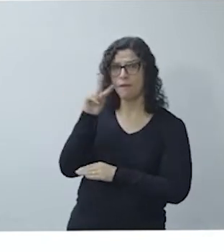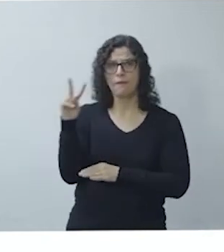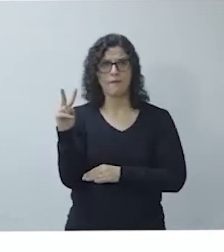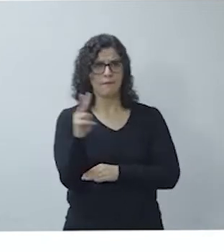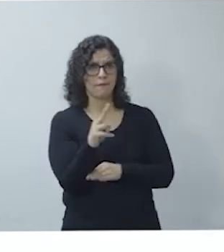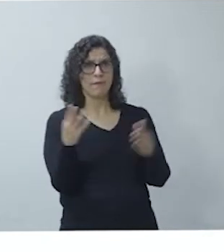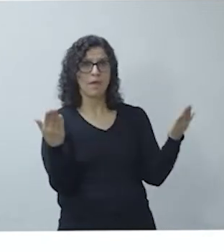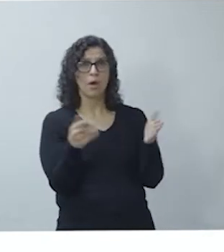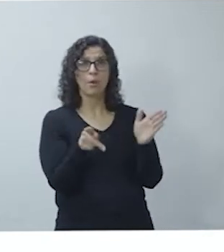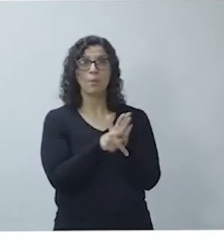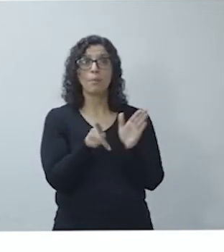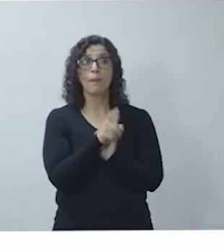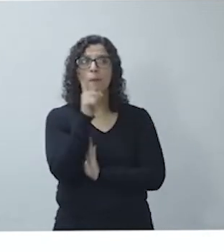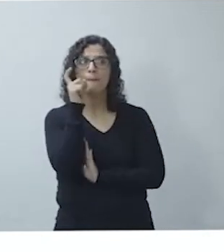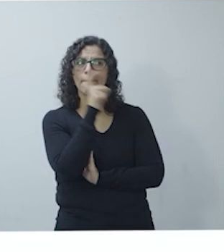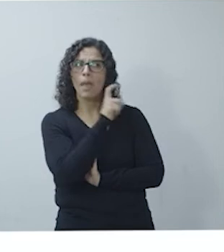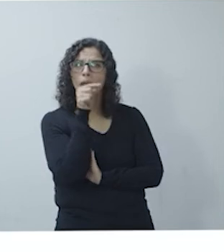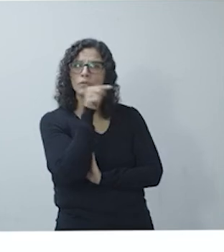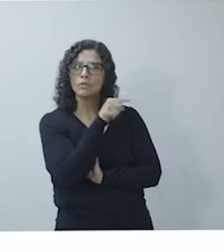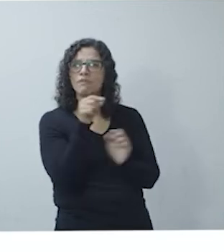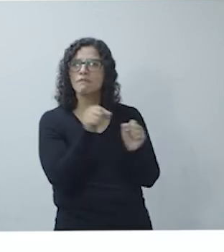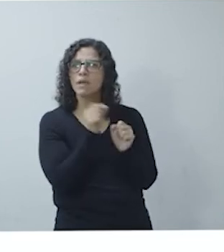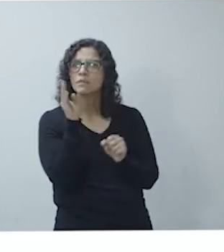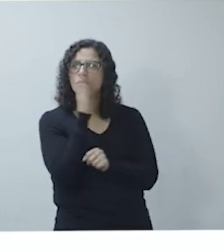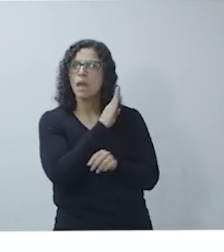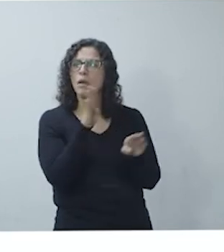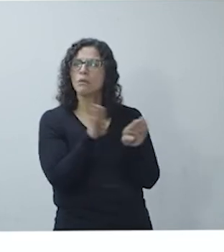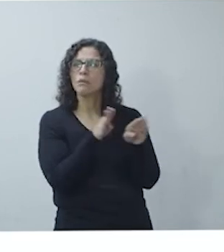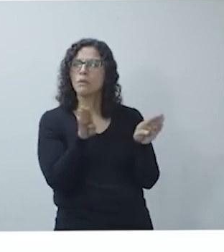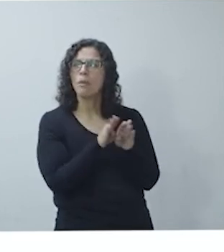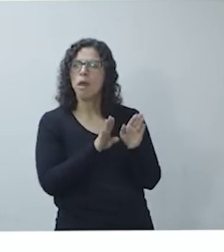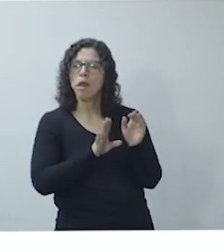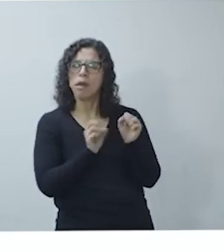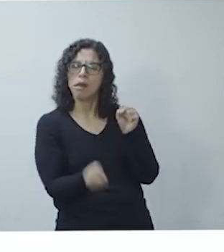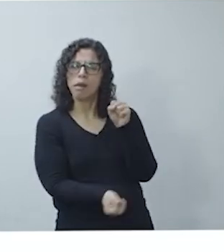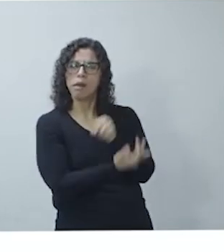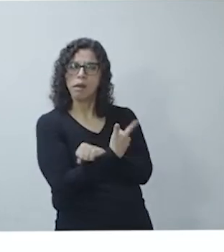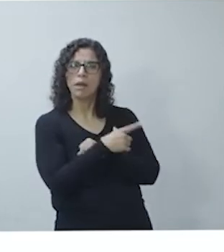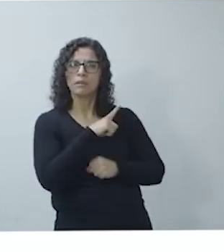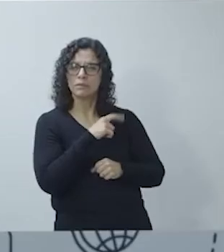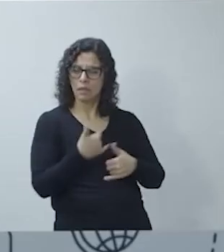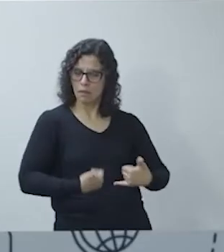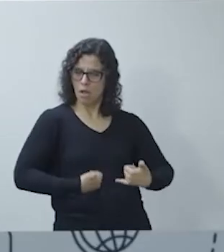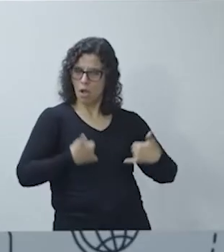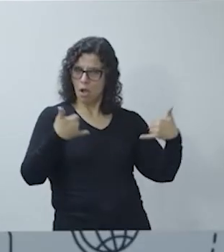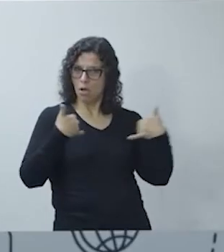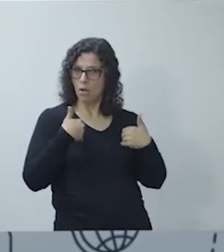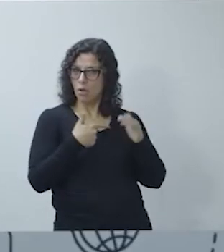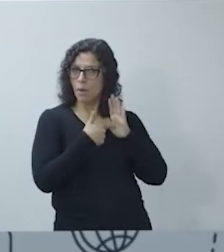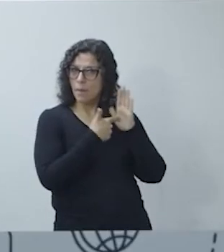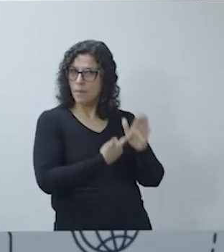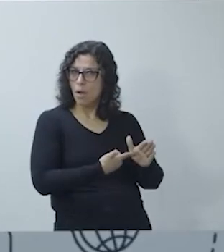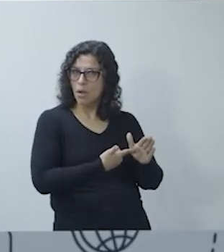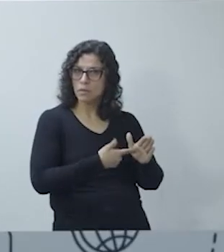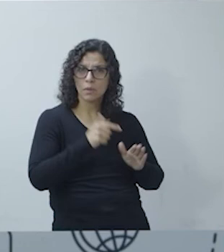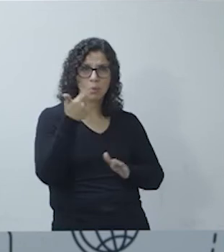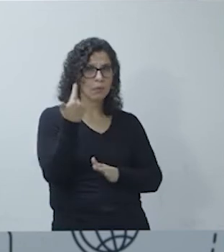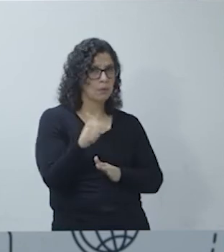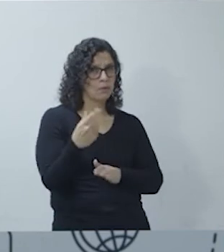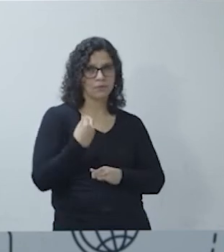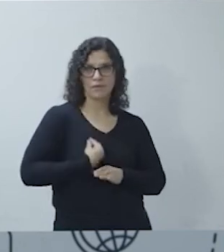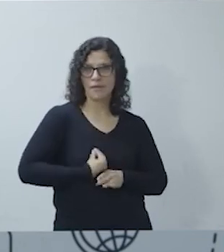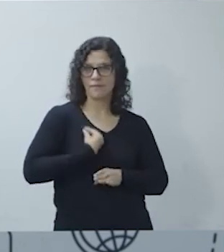via-o mentir, fazer mal, trapacear e ostentar tudo o que não